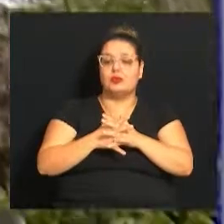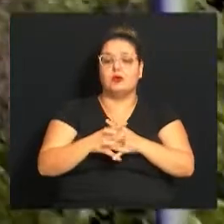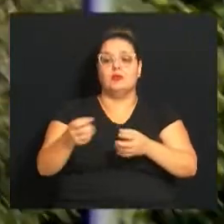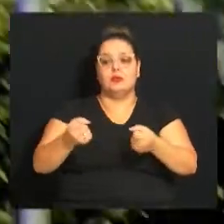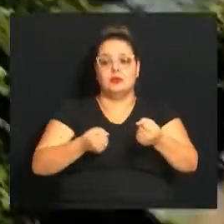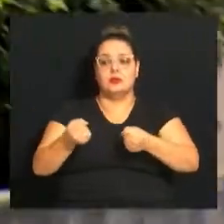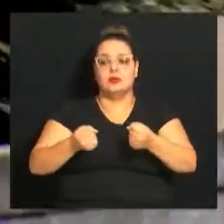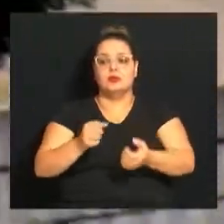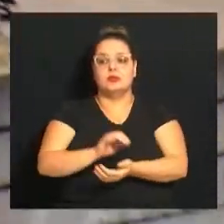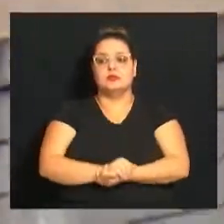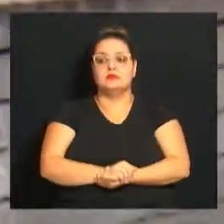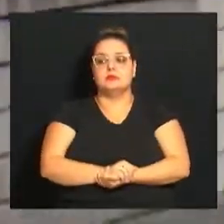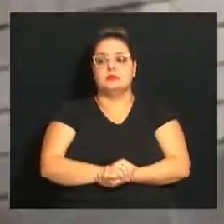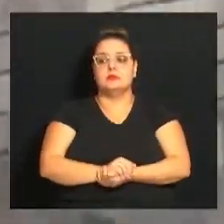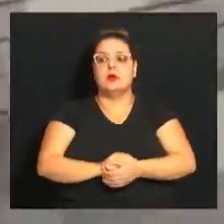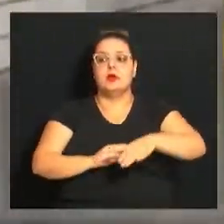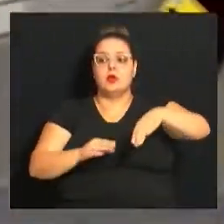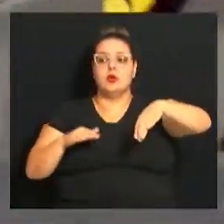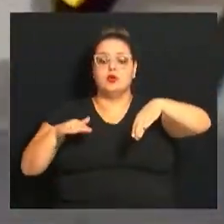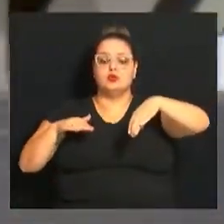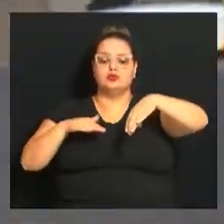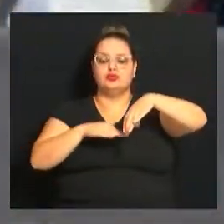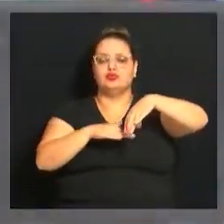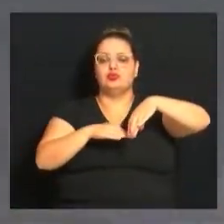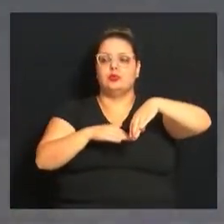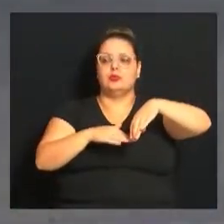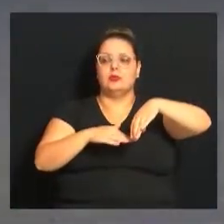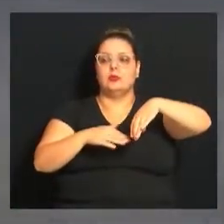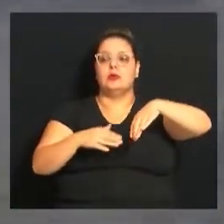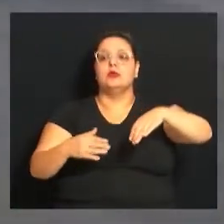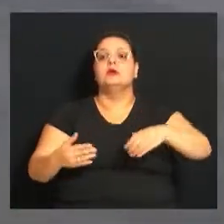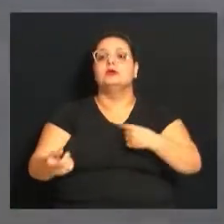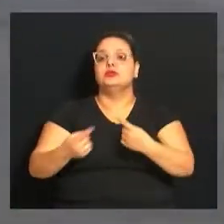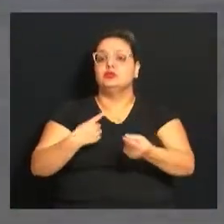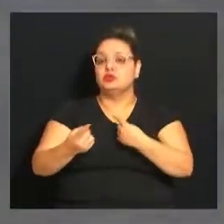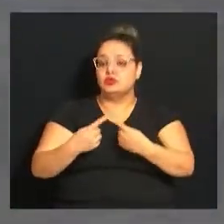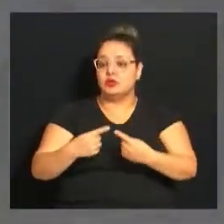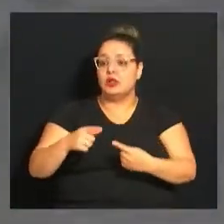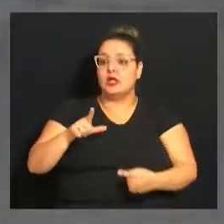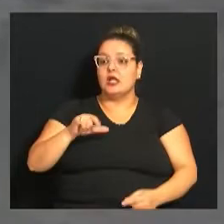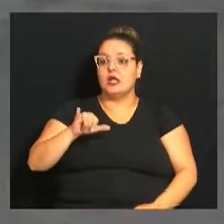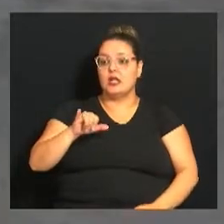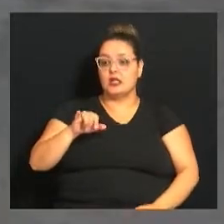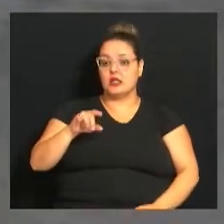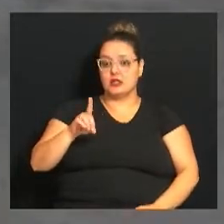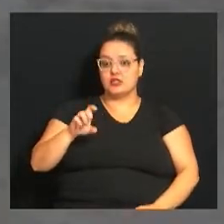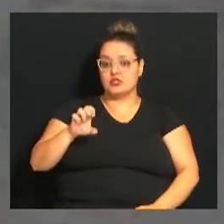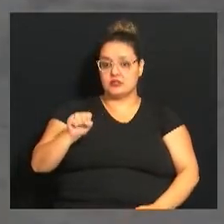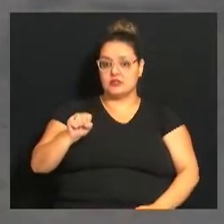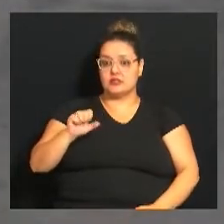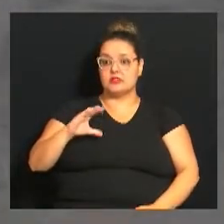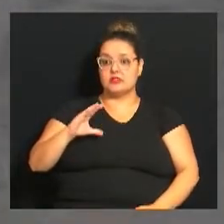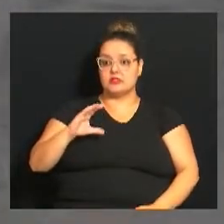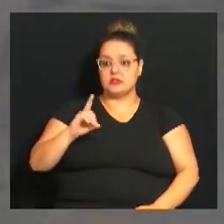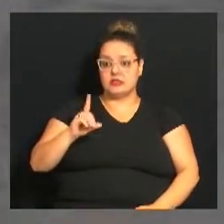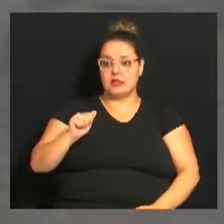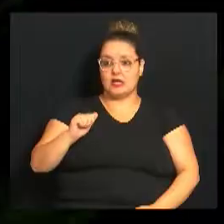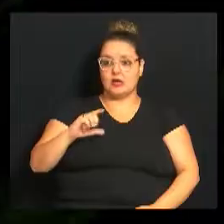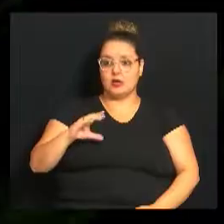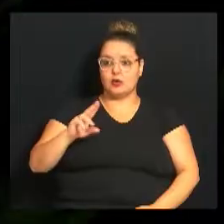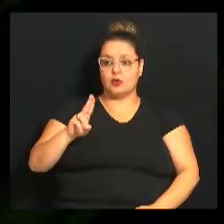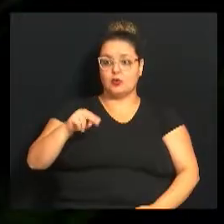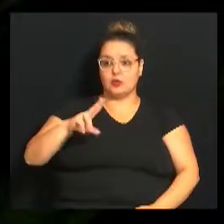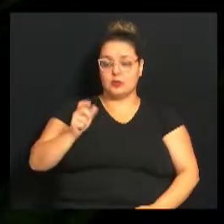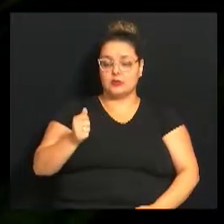Na entrada do túnel Joá Penteado, por exemplo, vindo pela Avenida Alix da Cunha, tem radar de 40 km por hora. Dentro